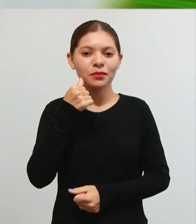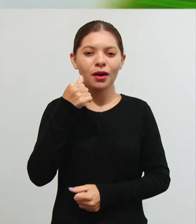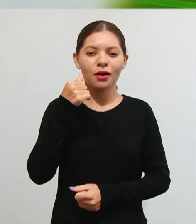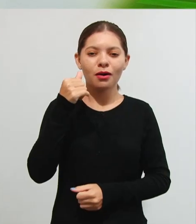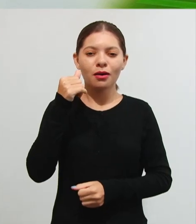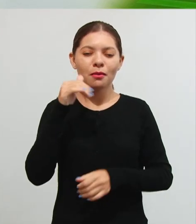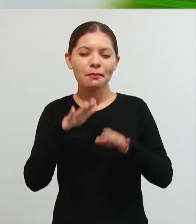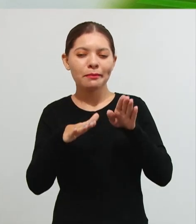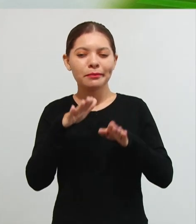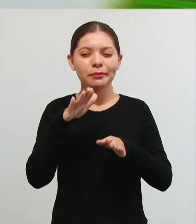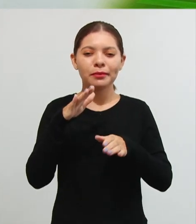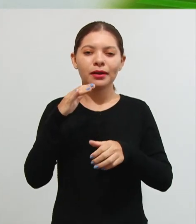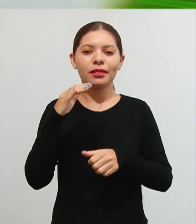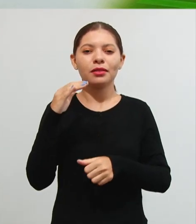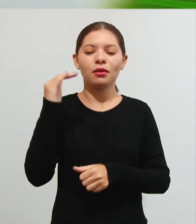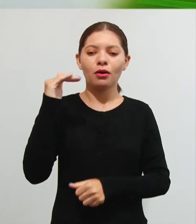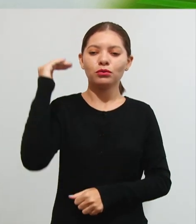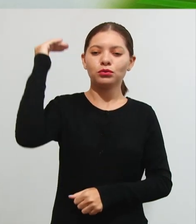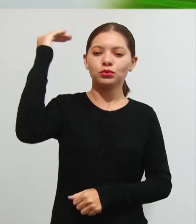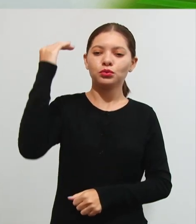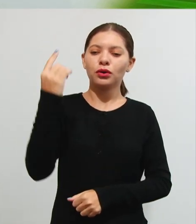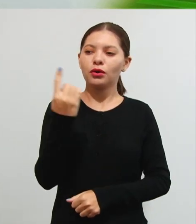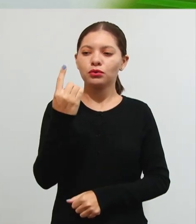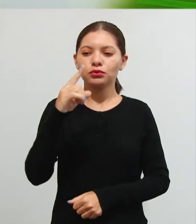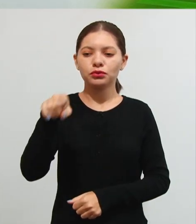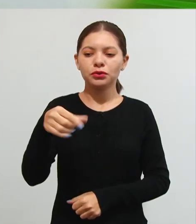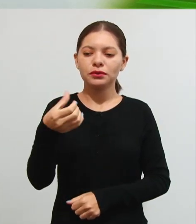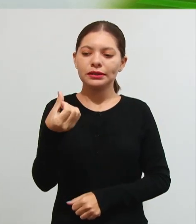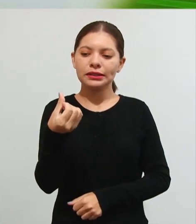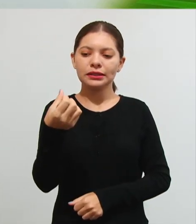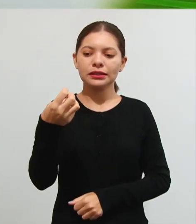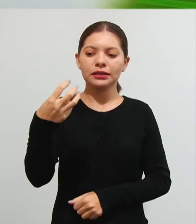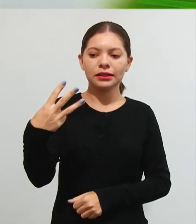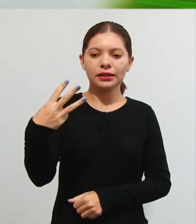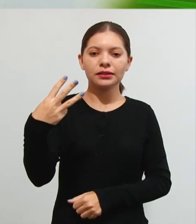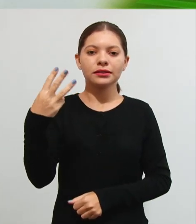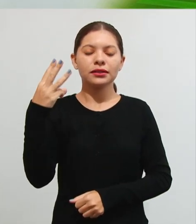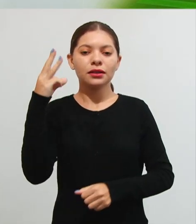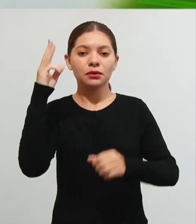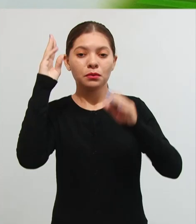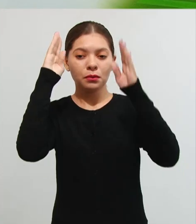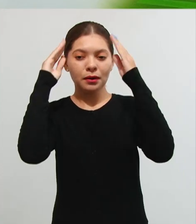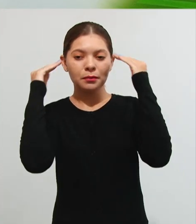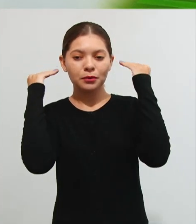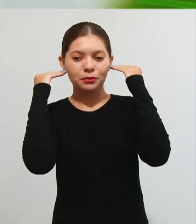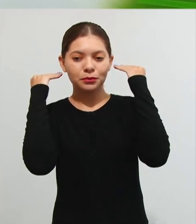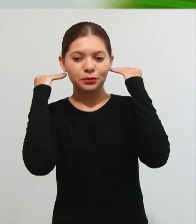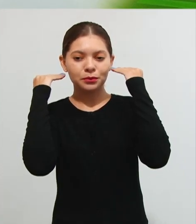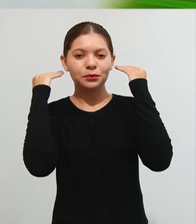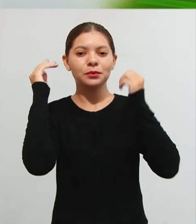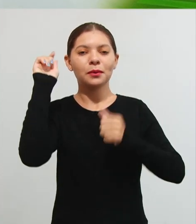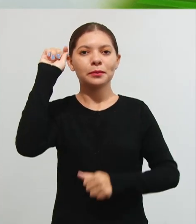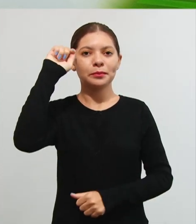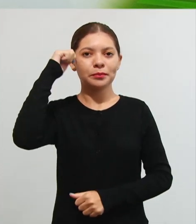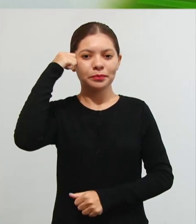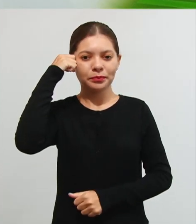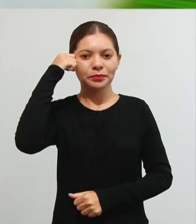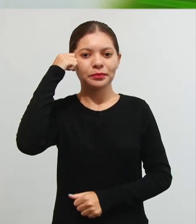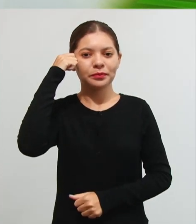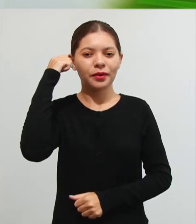menos 1,63 m, tenho os cabelos curtos, pretos, um